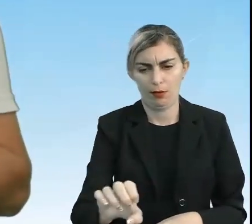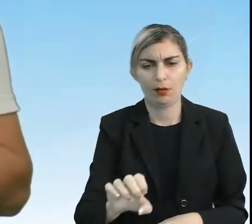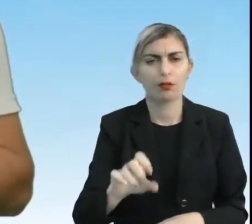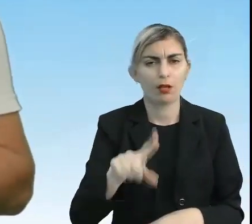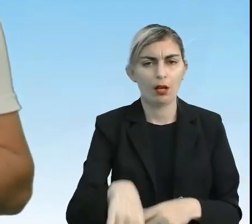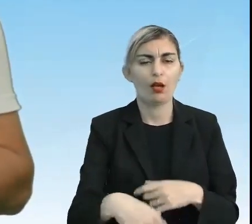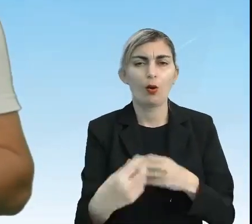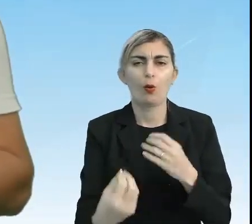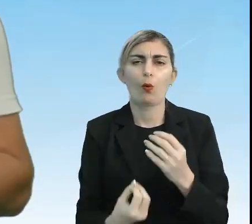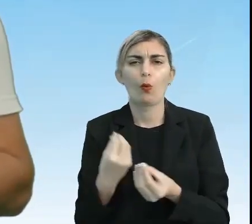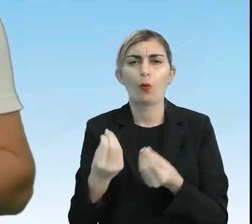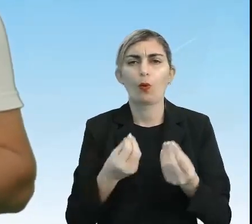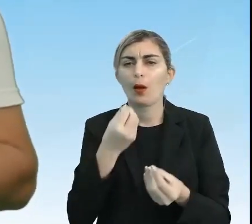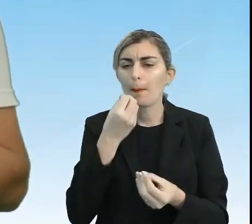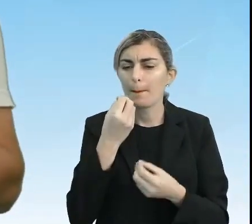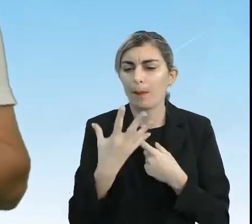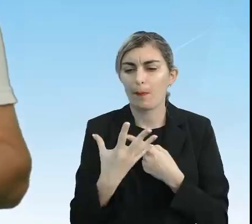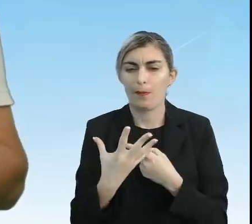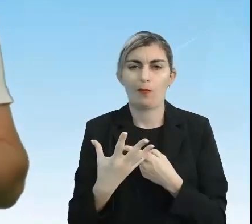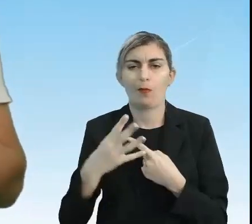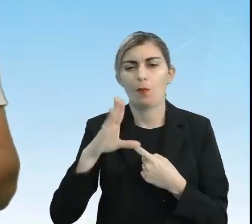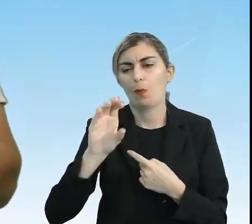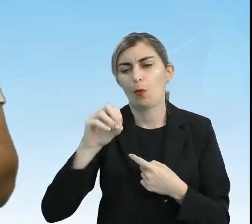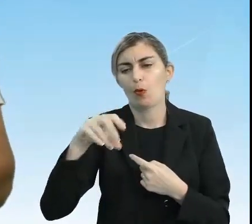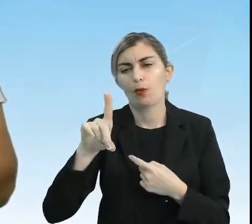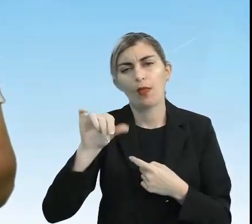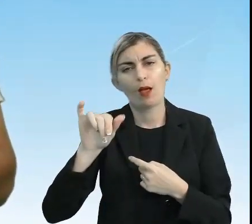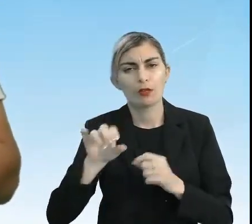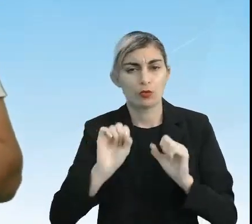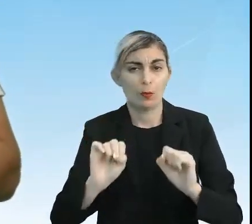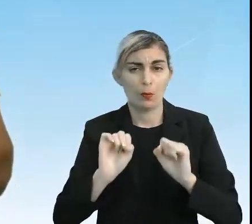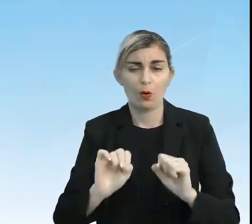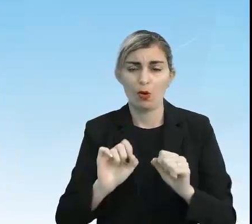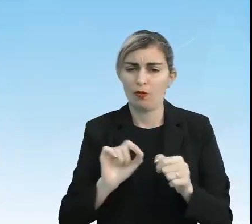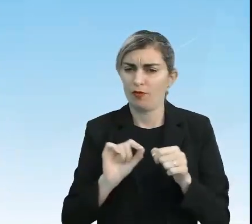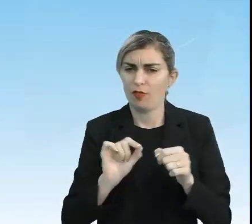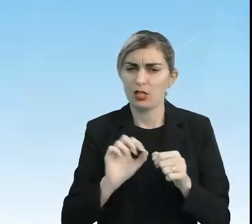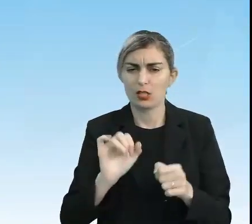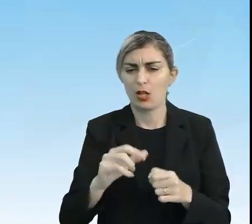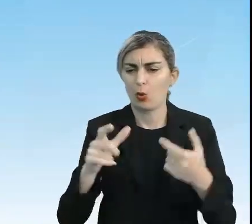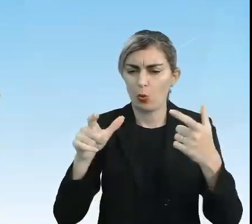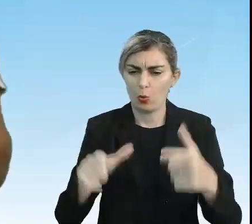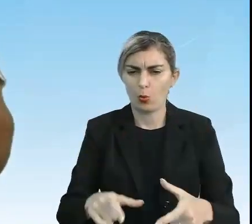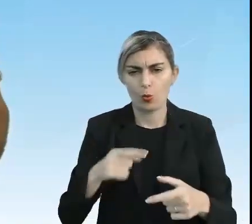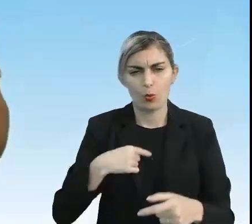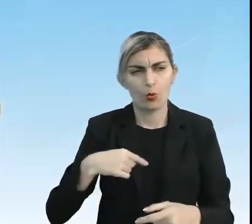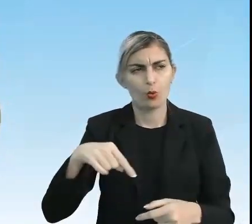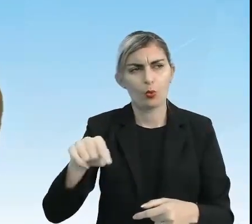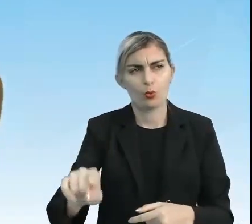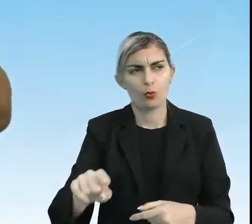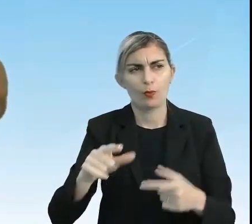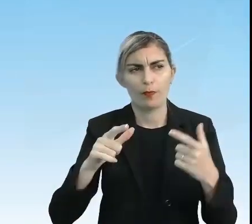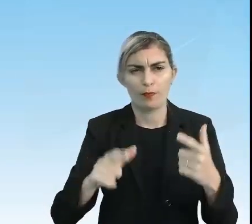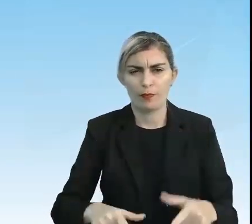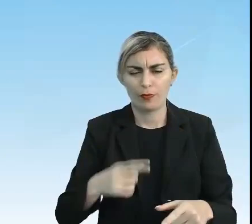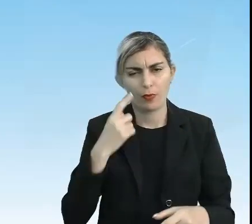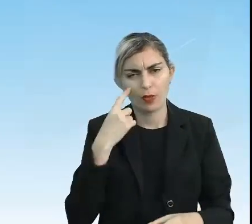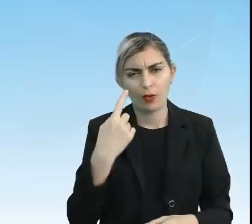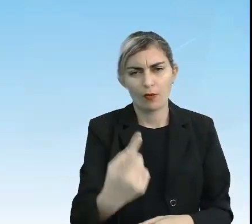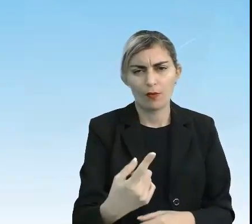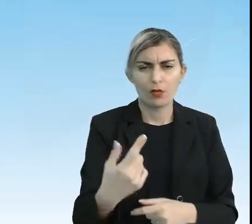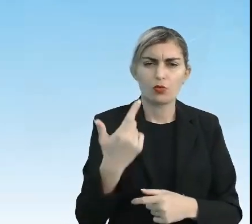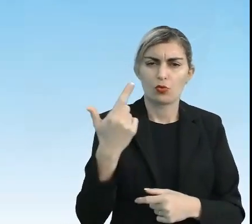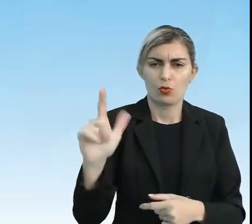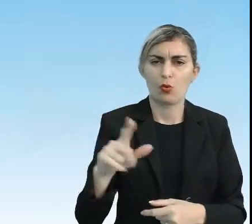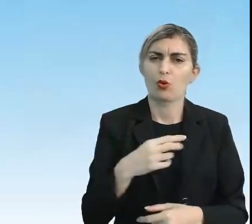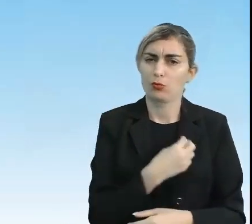fundada em cima da bondade. E a bondade, ela só pode ser exercida quando eu vou no lugar do outro e eu vejo a situação que o outro